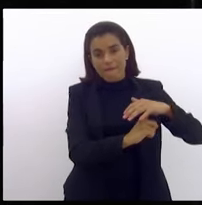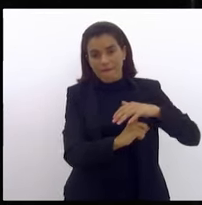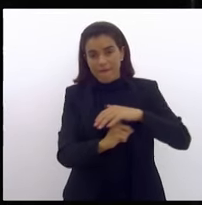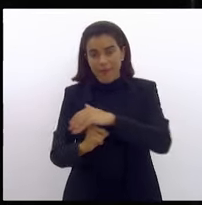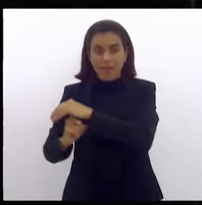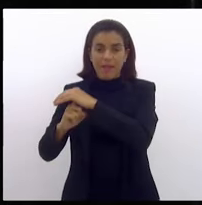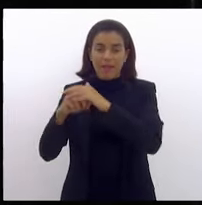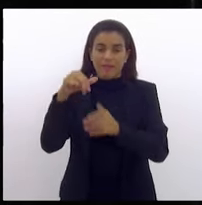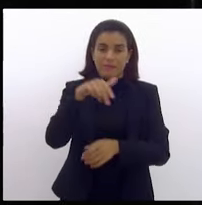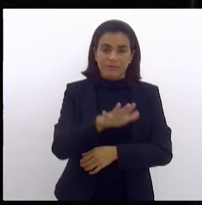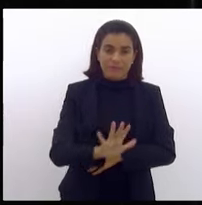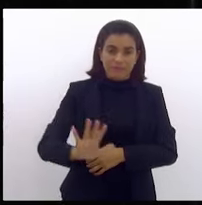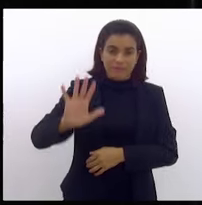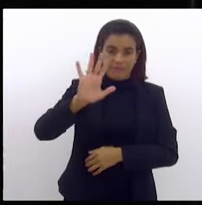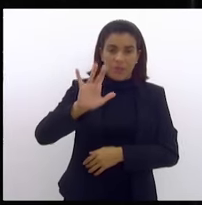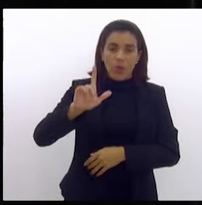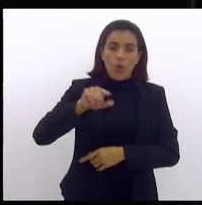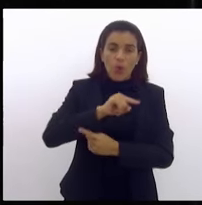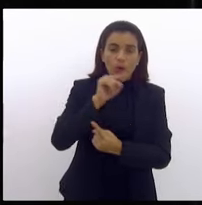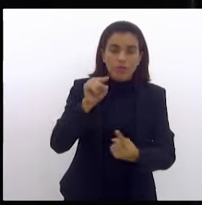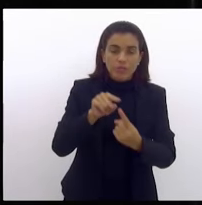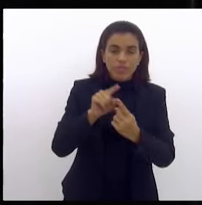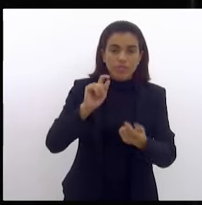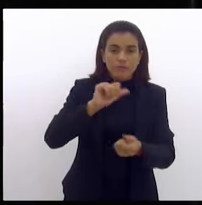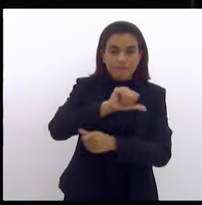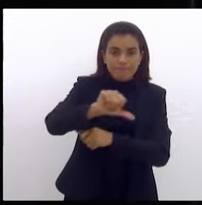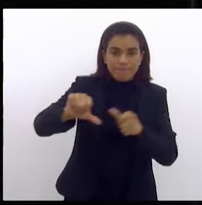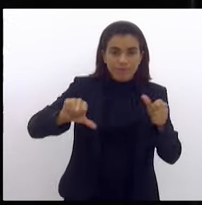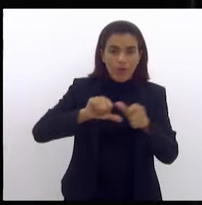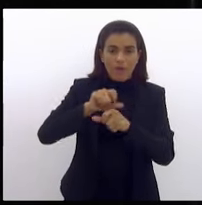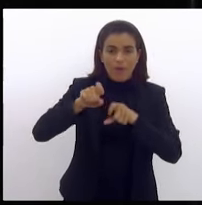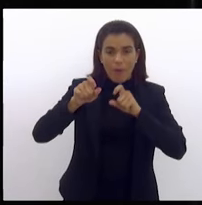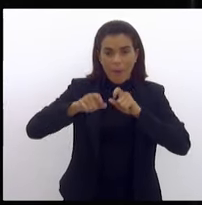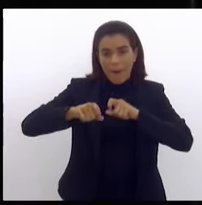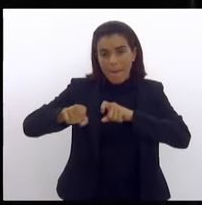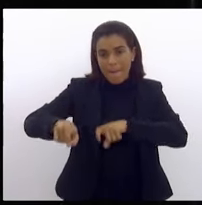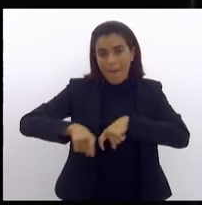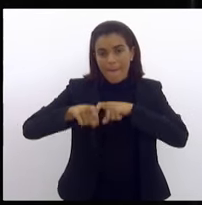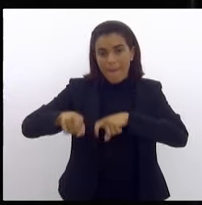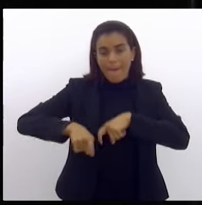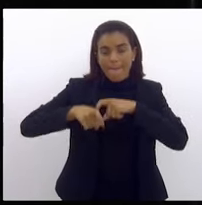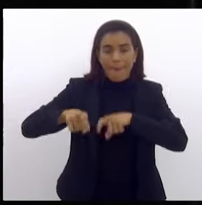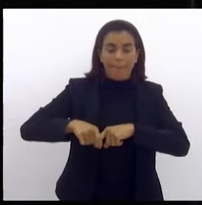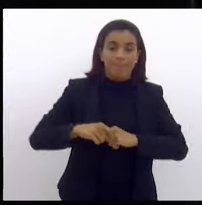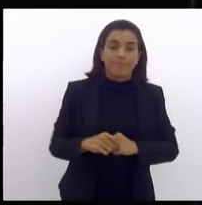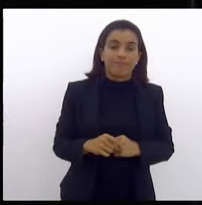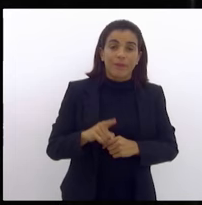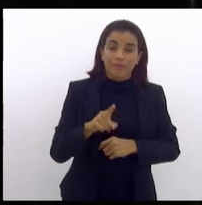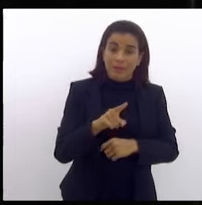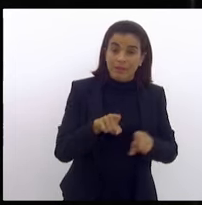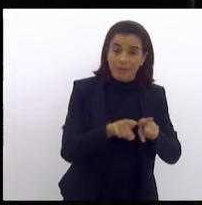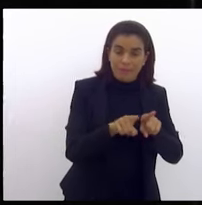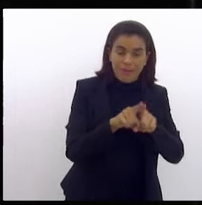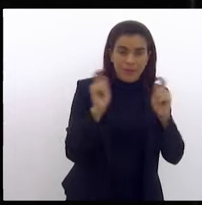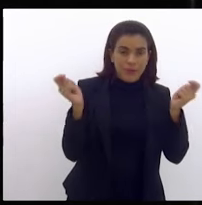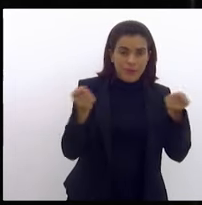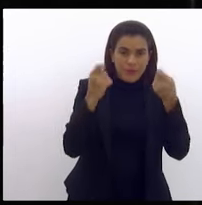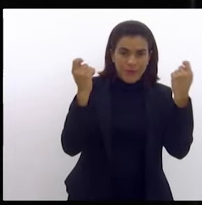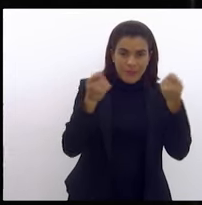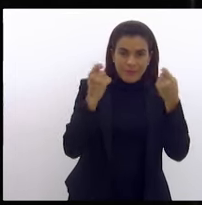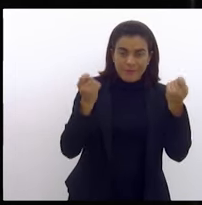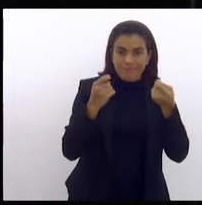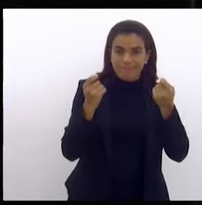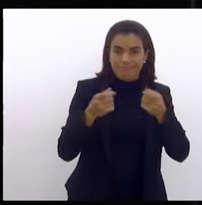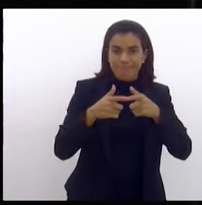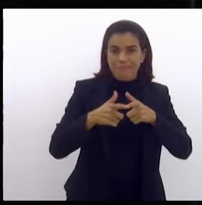Feira Nacional pela Reforma Agrária. Nesses eventos, nas feiras, mas também nos festivais que atualmente